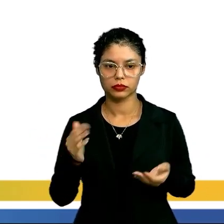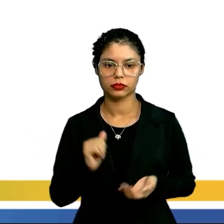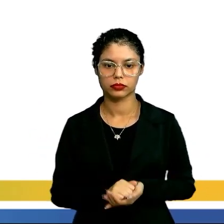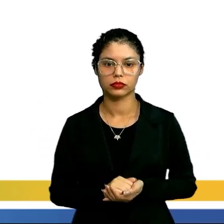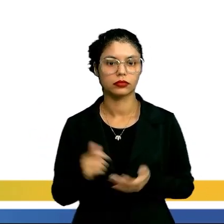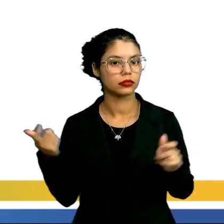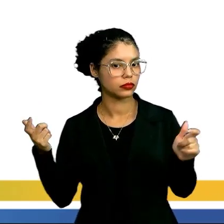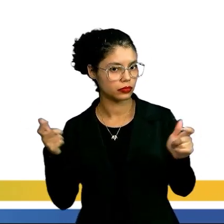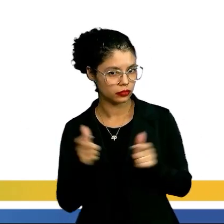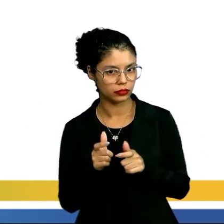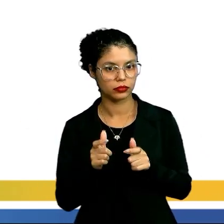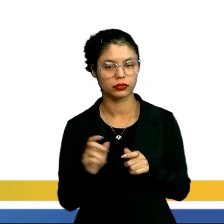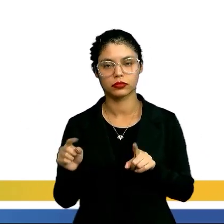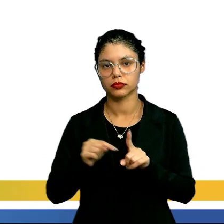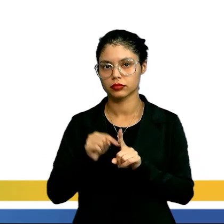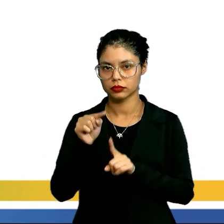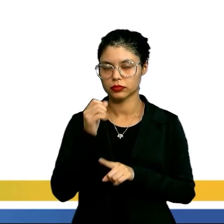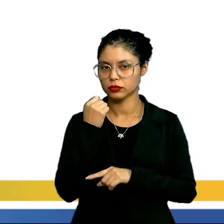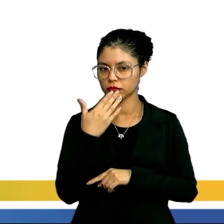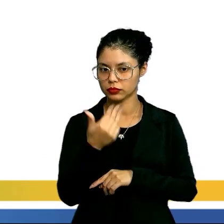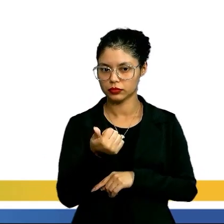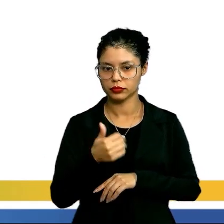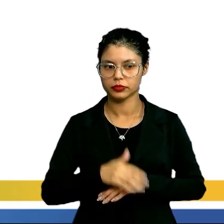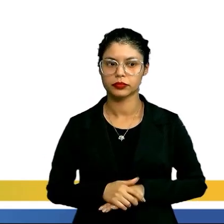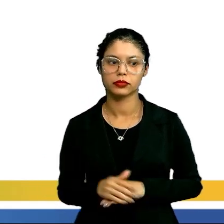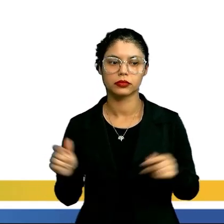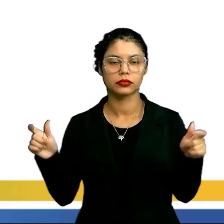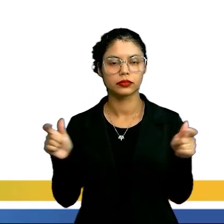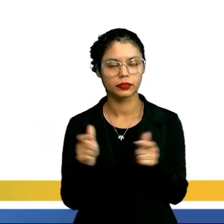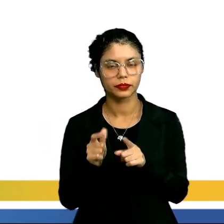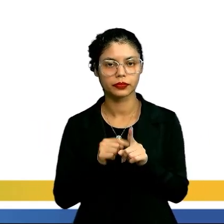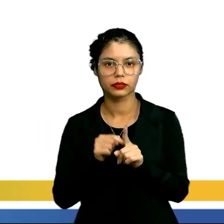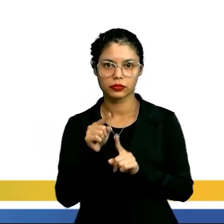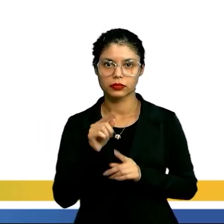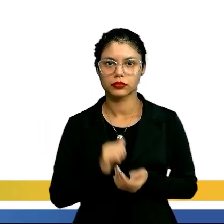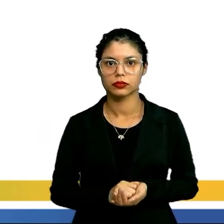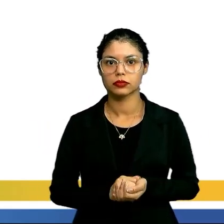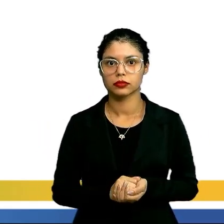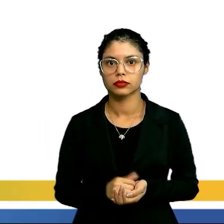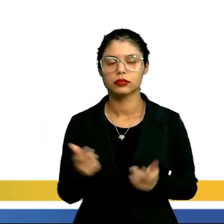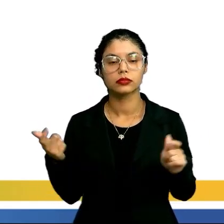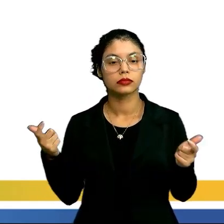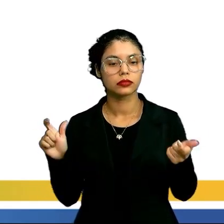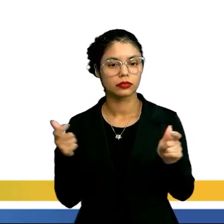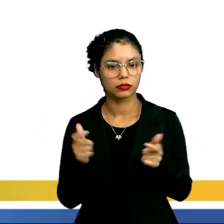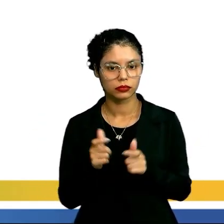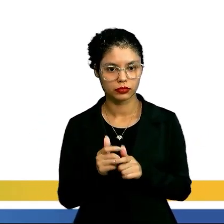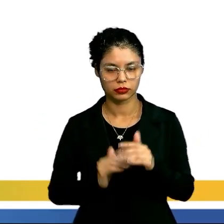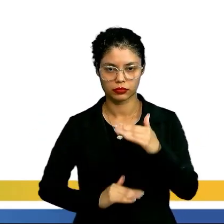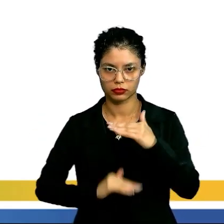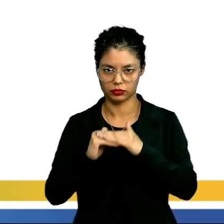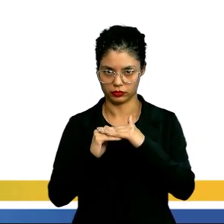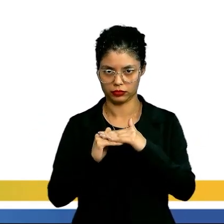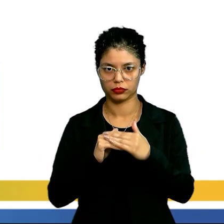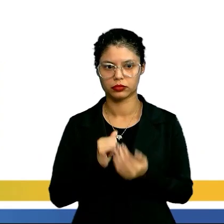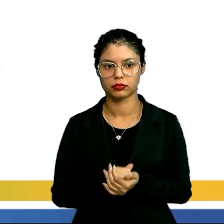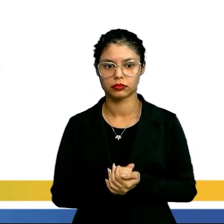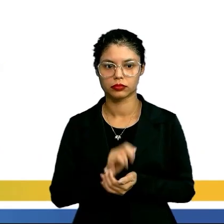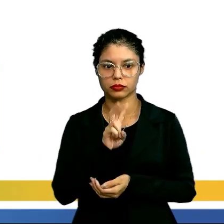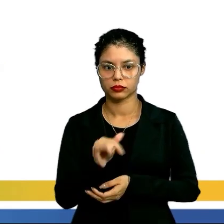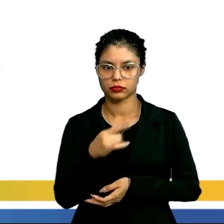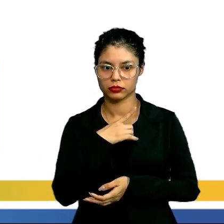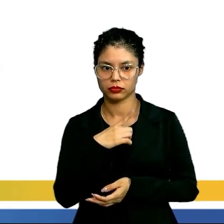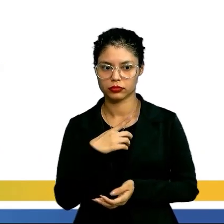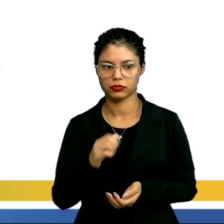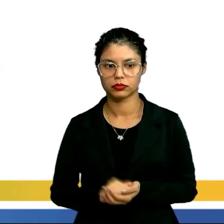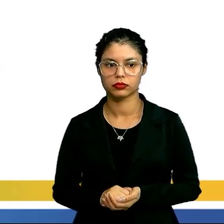de menor volume. Tudo bem? Menor volume. Se há uma diminuição da pressão, o equilíbrio será deslocado